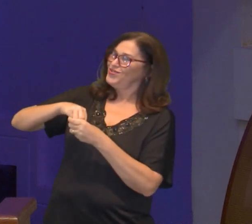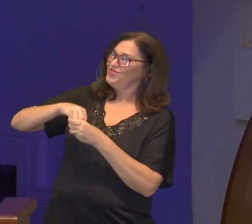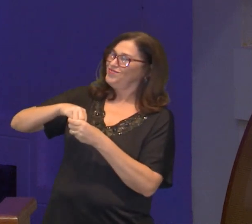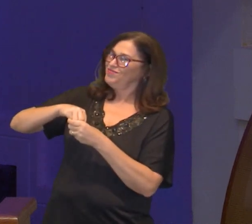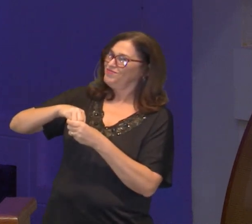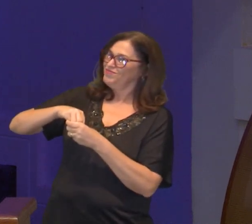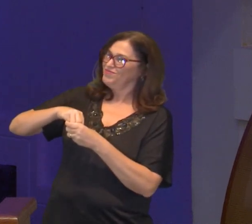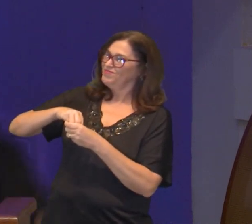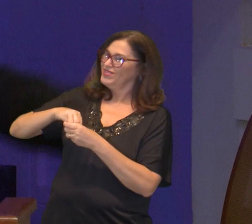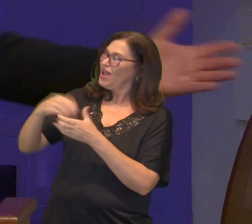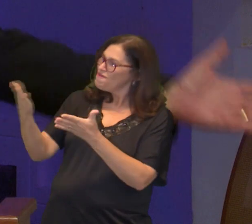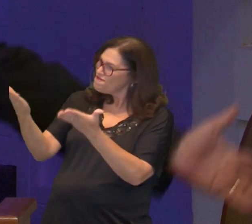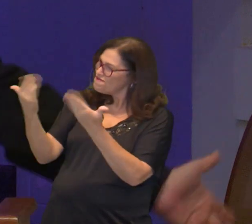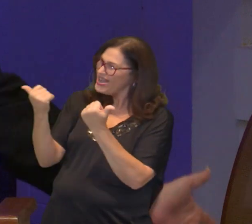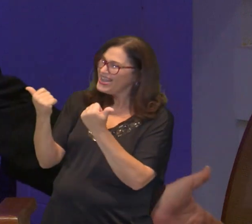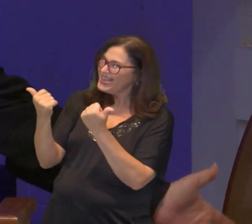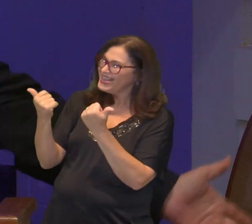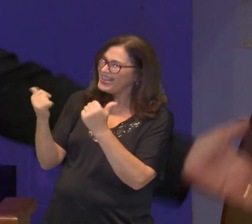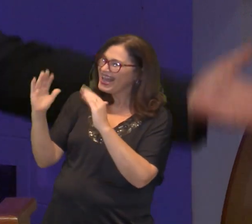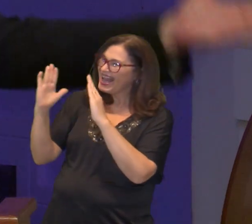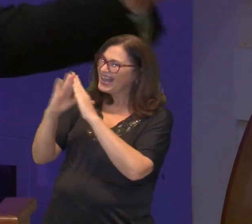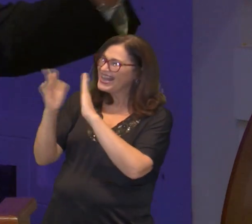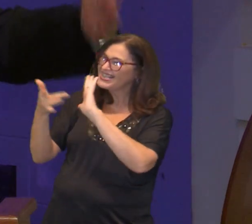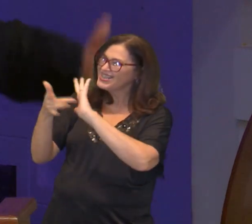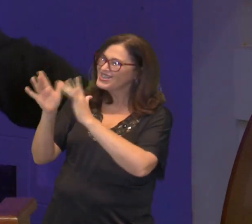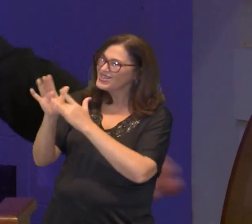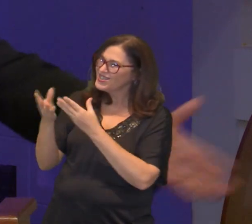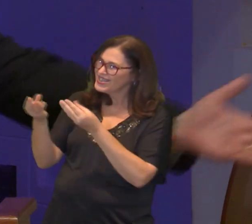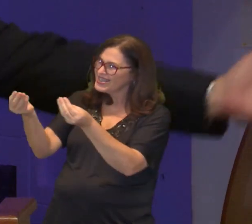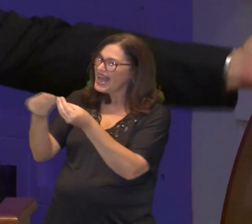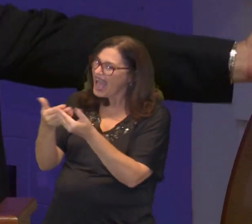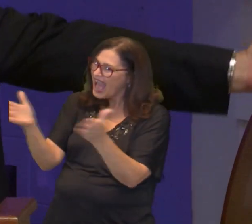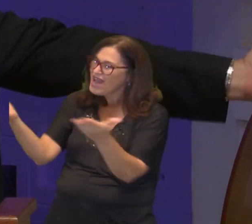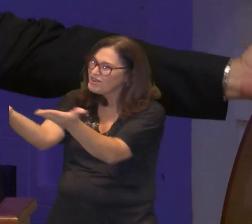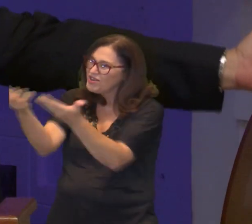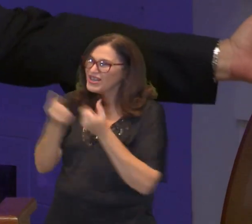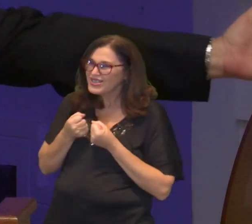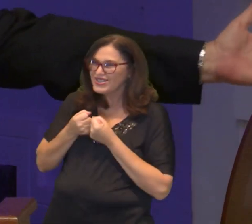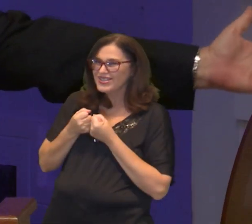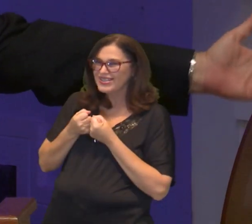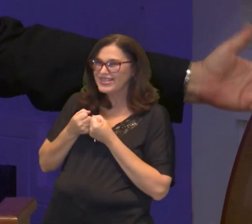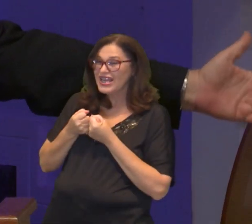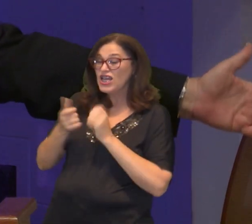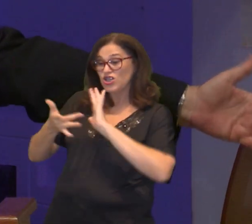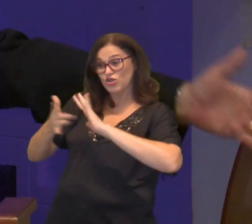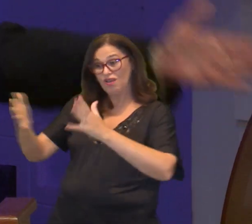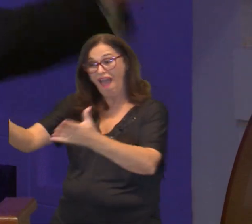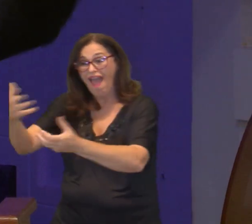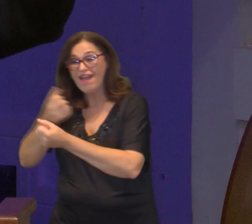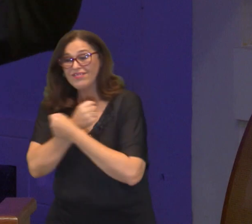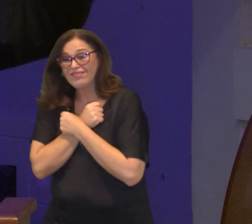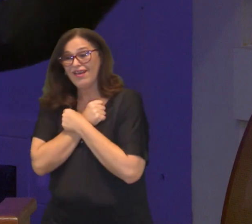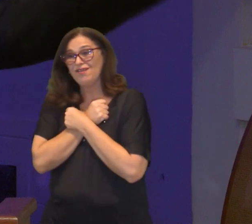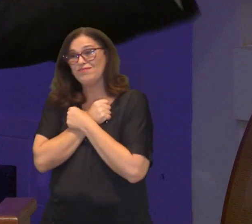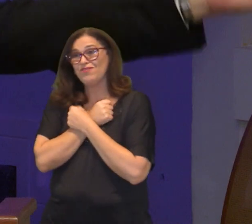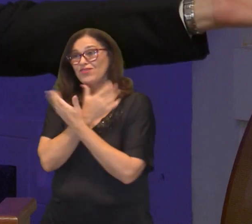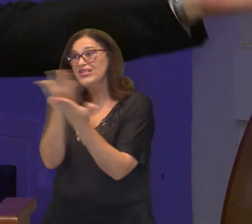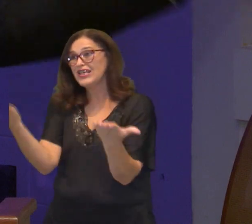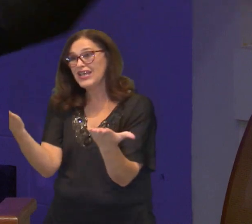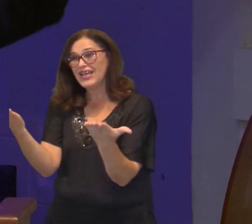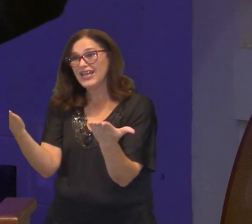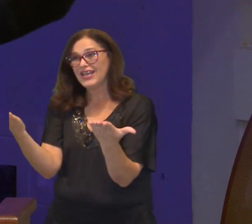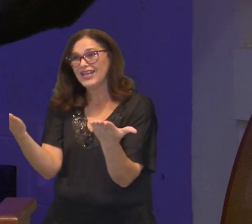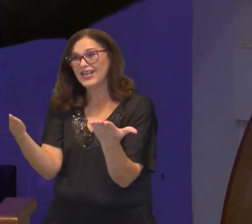Chegue, a casa é sua. Você vai ser recebido de braços abertos. Nós queremos dar